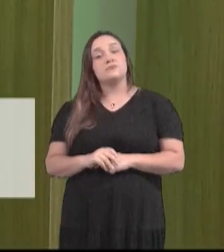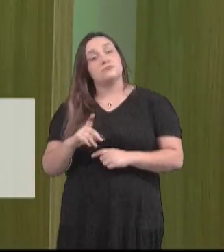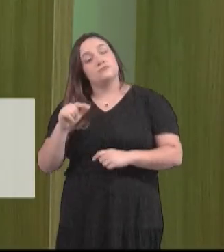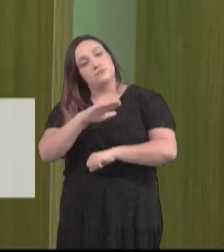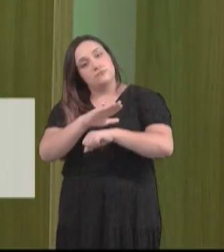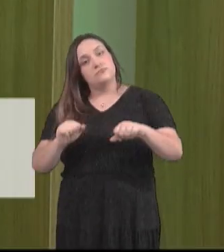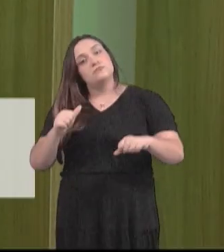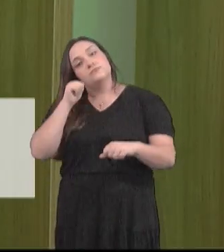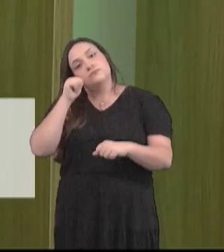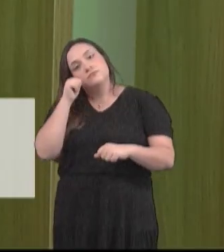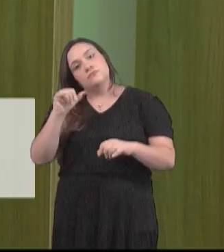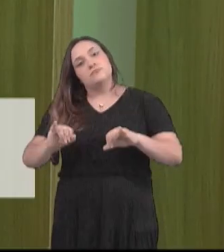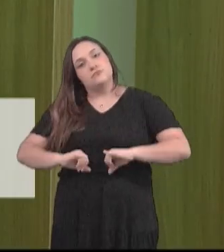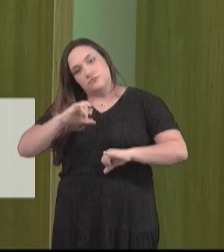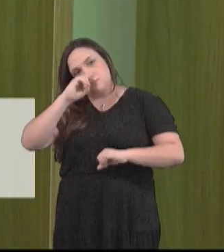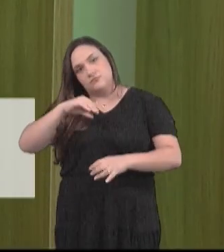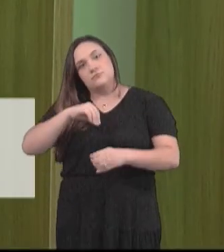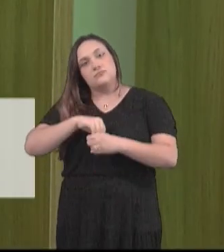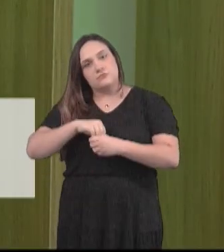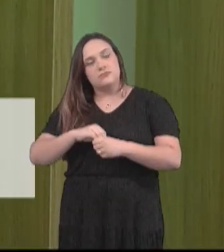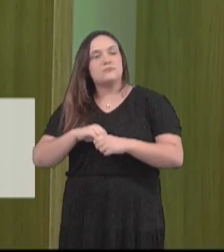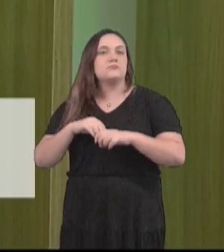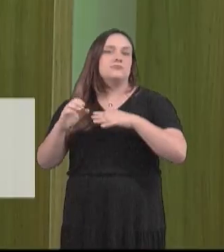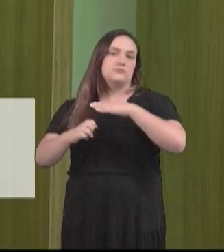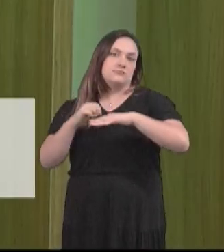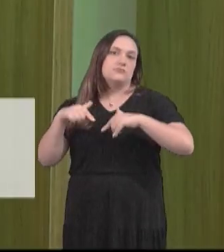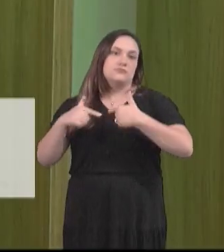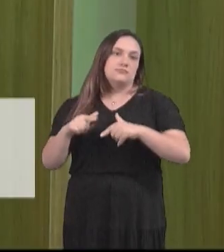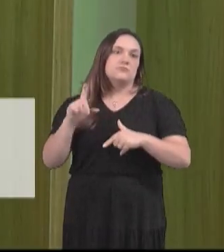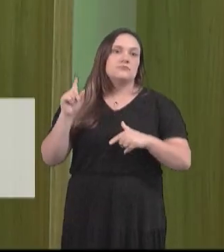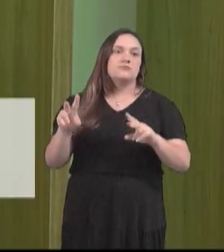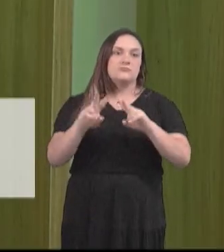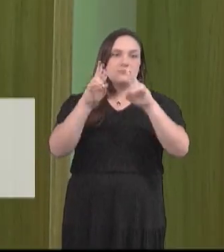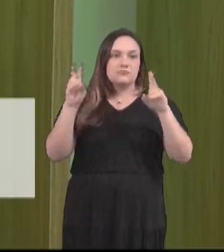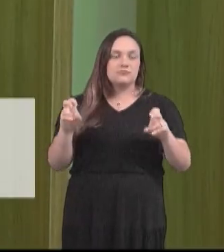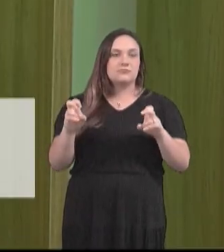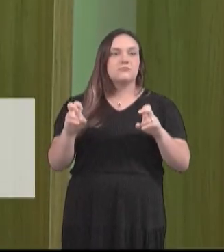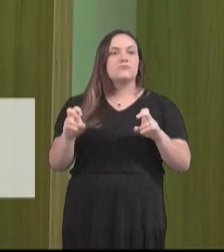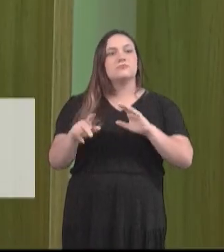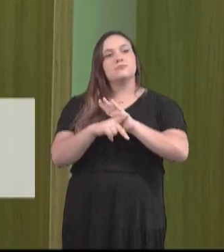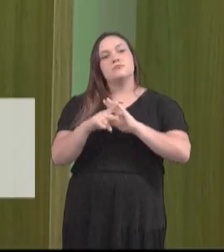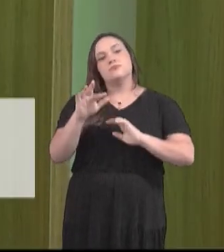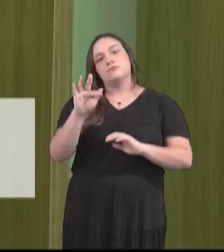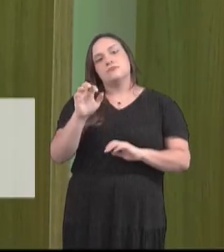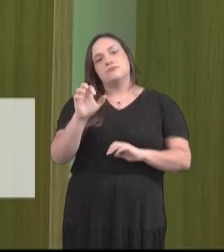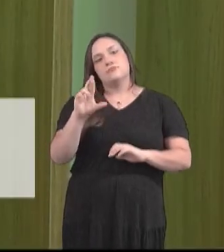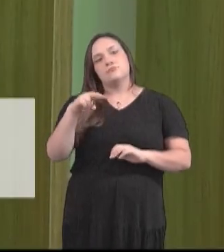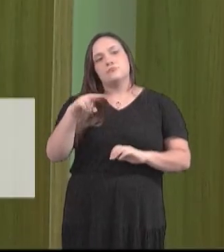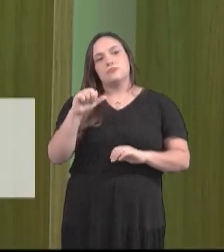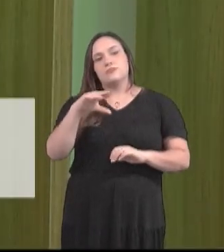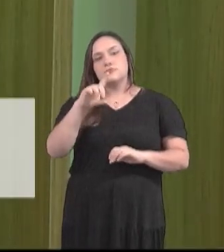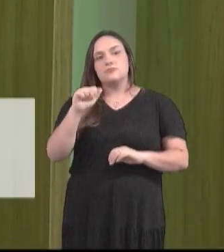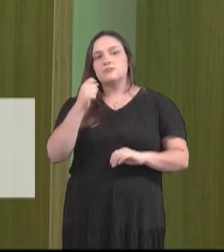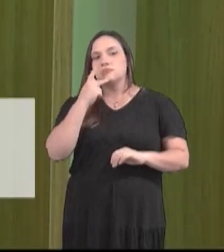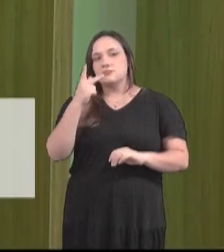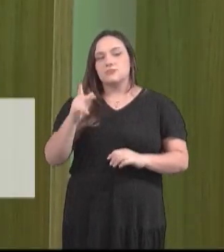mulheres. É um assunto que a gente vem falando bastante, né? A matéria da nossa jornalista, Fernanda Kirchner,